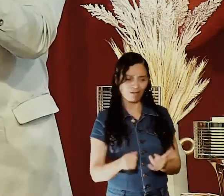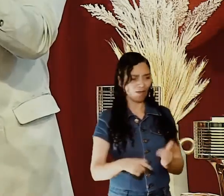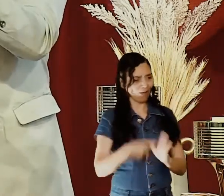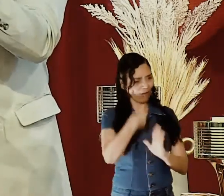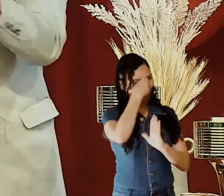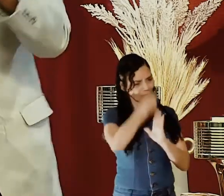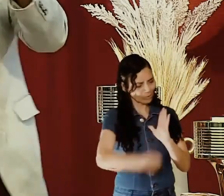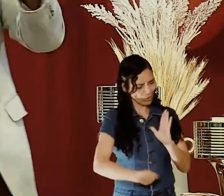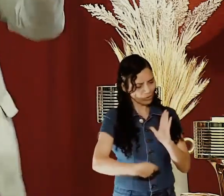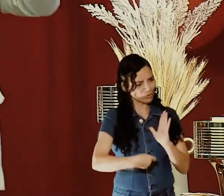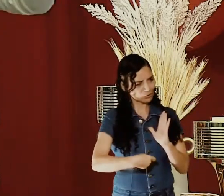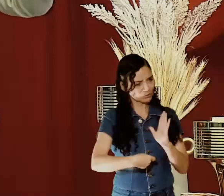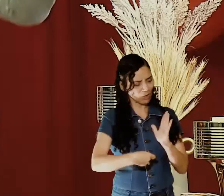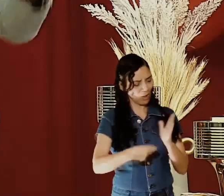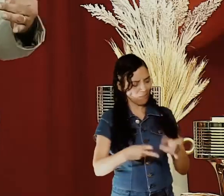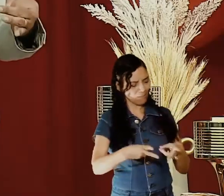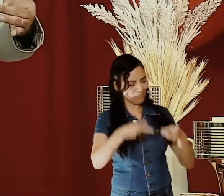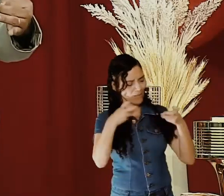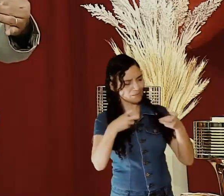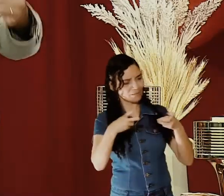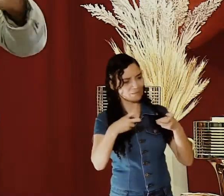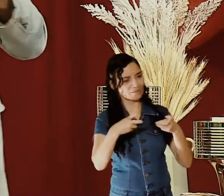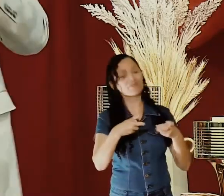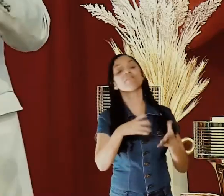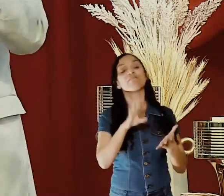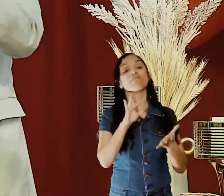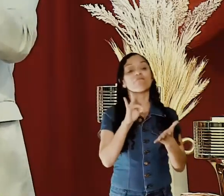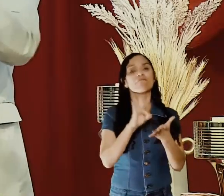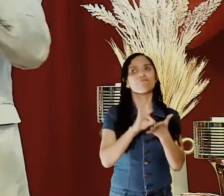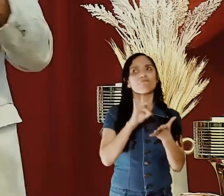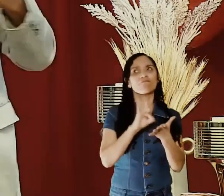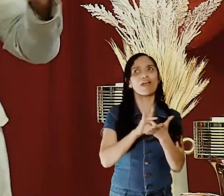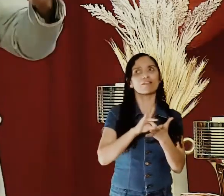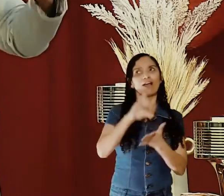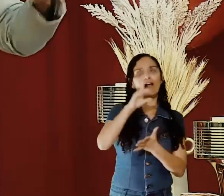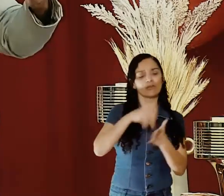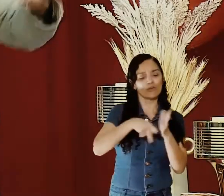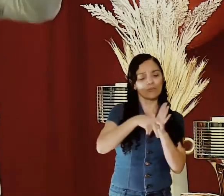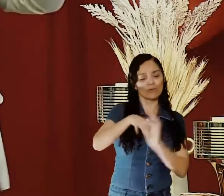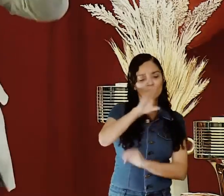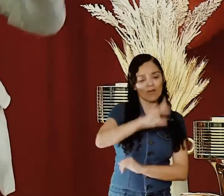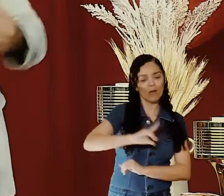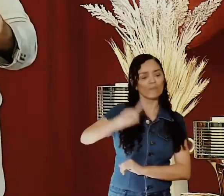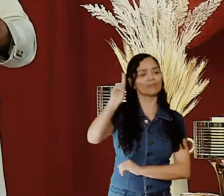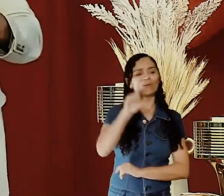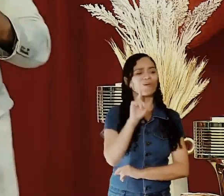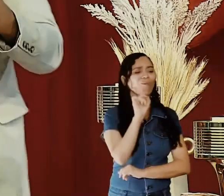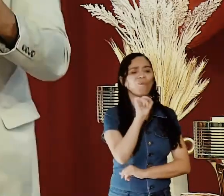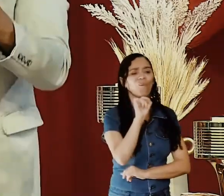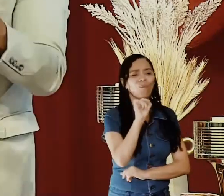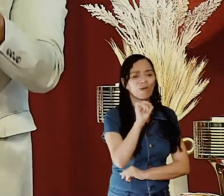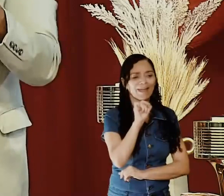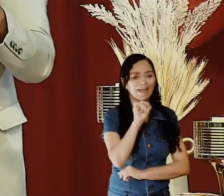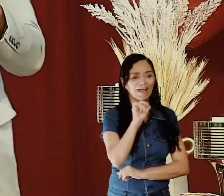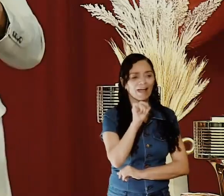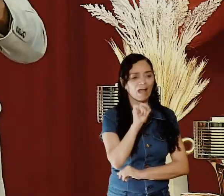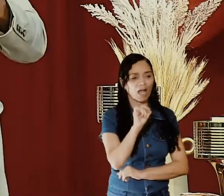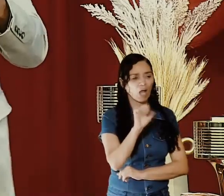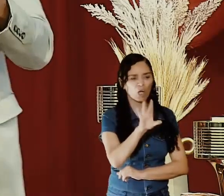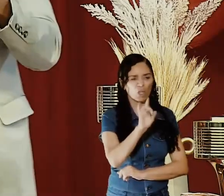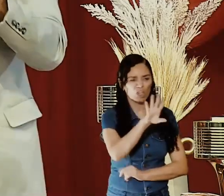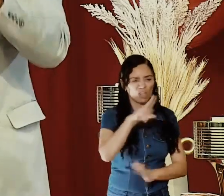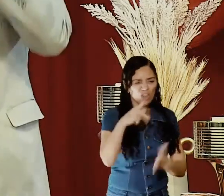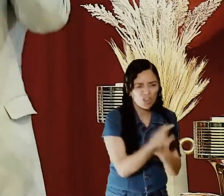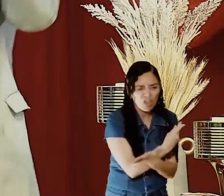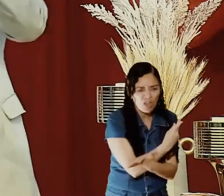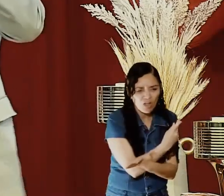pessoa. Veja, uma pessoa. Não apenas um acontecimento, mas uma pessoa. E uma pessoa por meio de